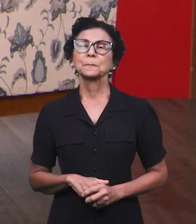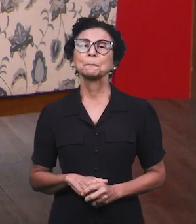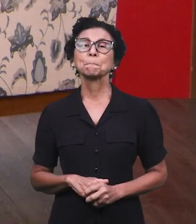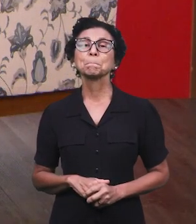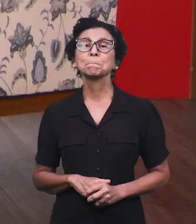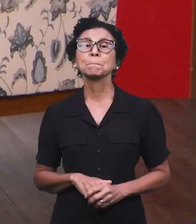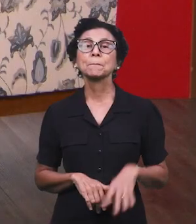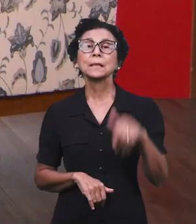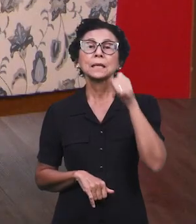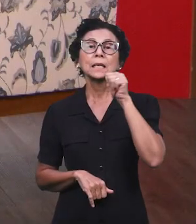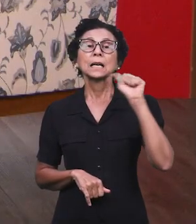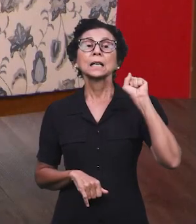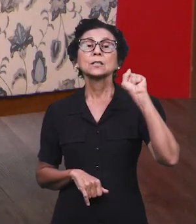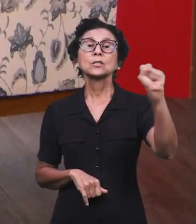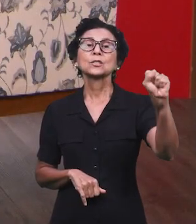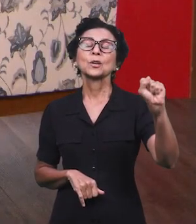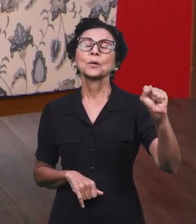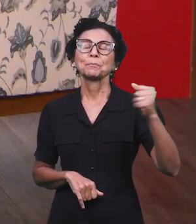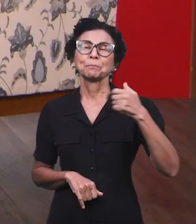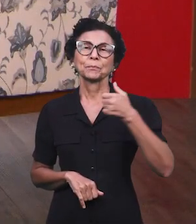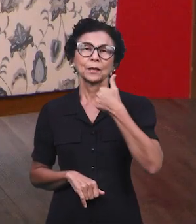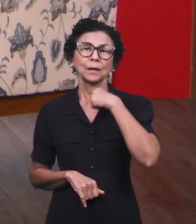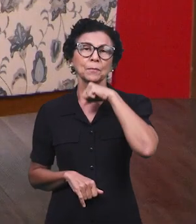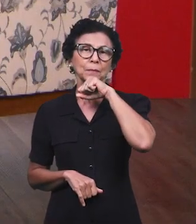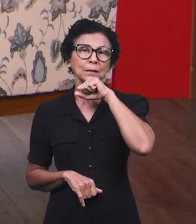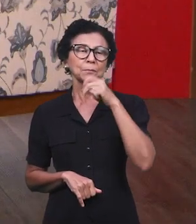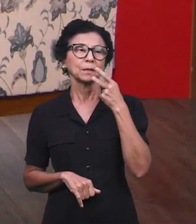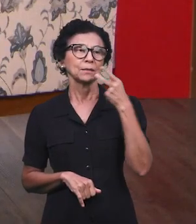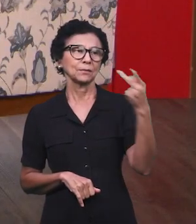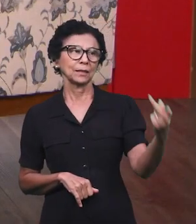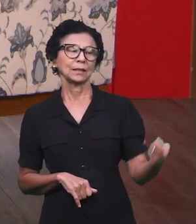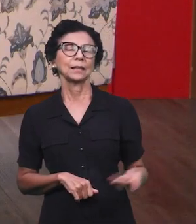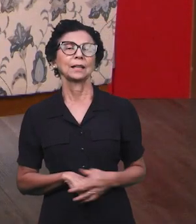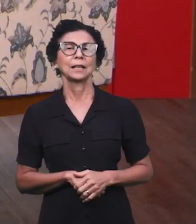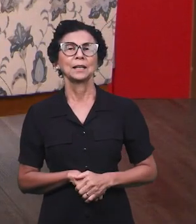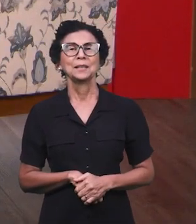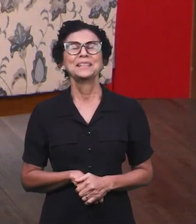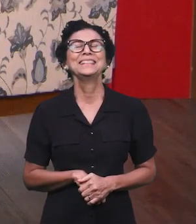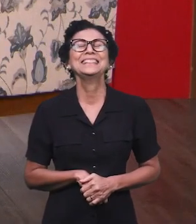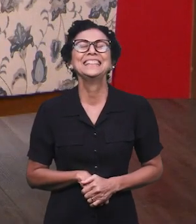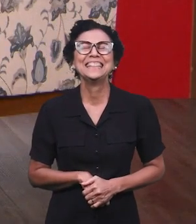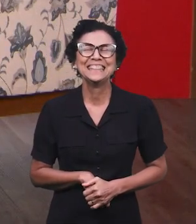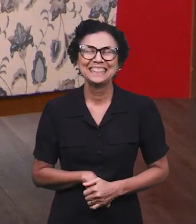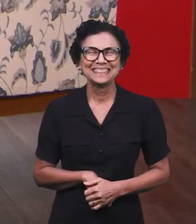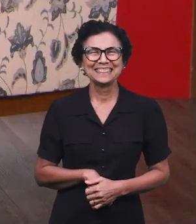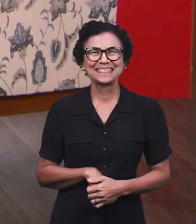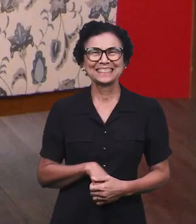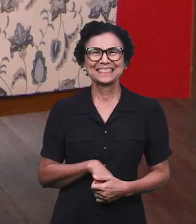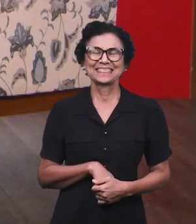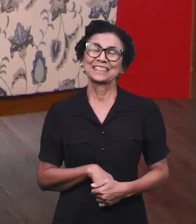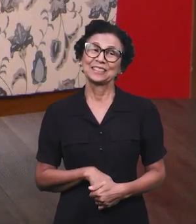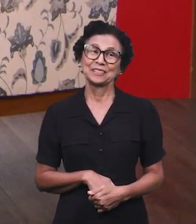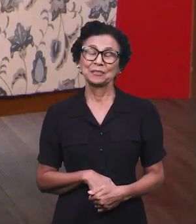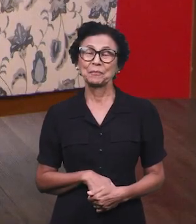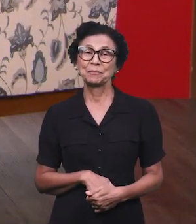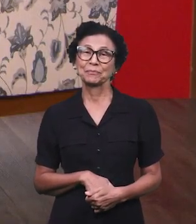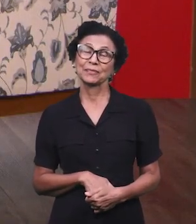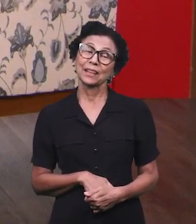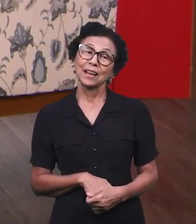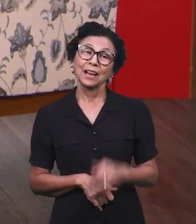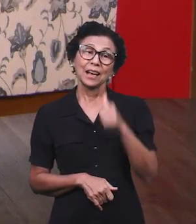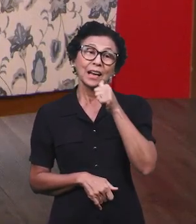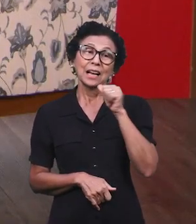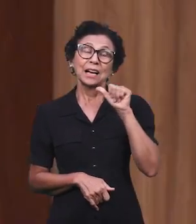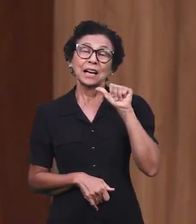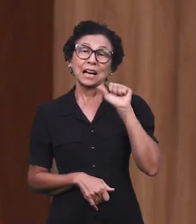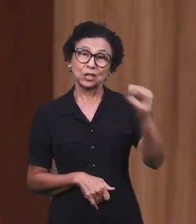tem de procurar. Minha mãe tinha um ditado que ela brincava dizendo: a sogra é boa de boca fechada e de bolso aberto. Quer dizer,